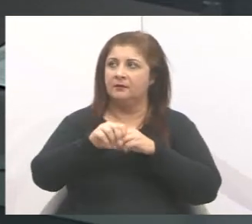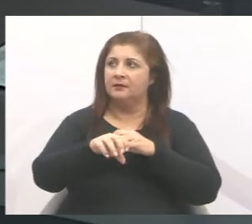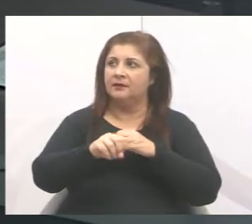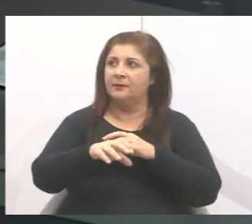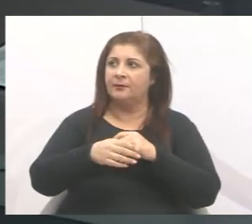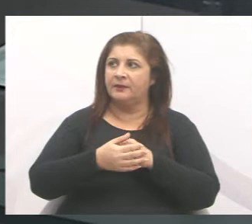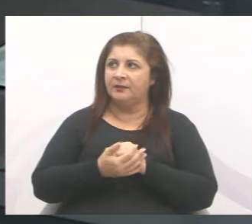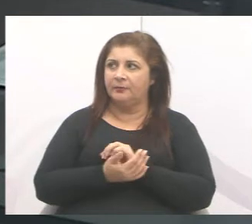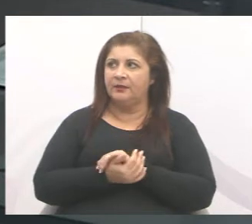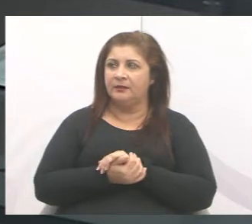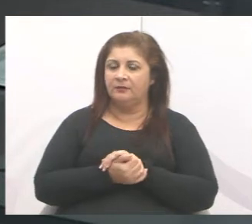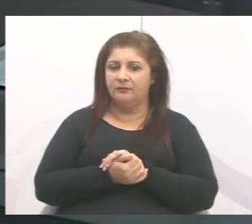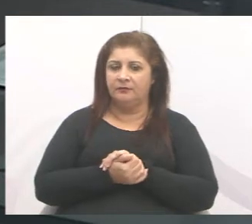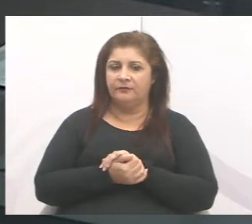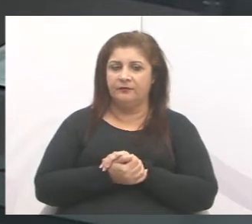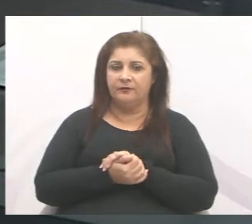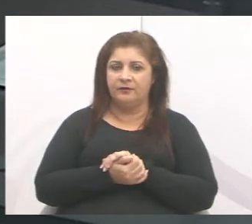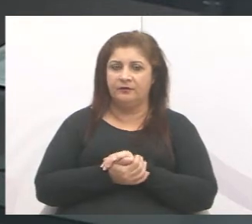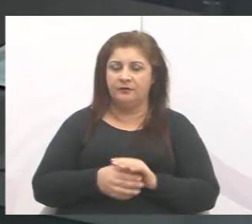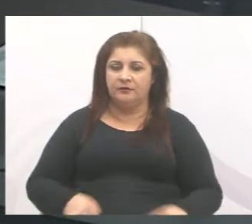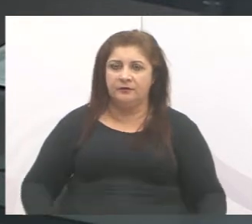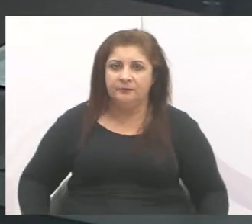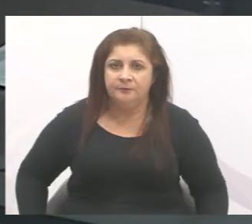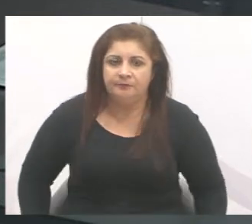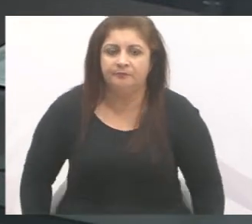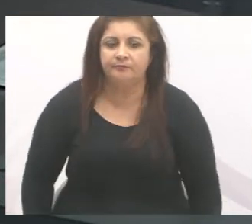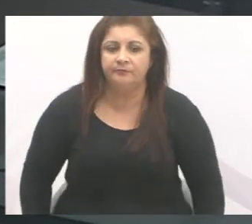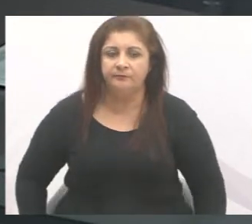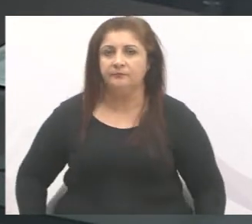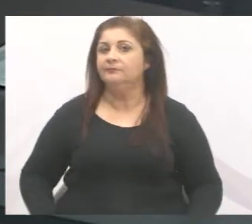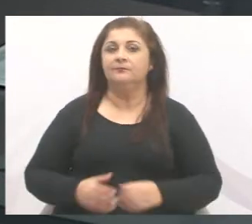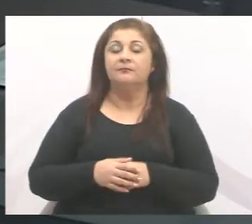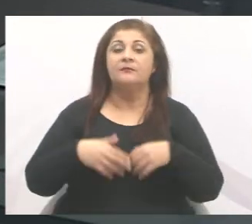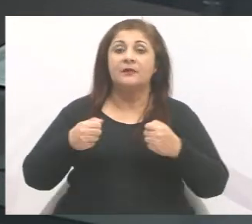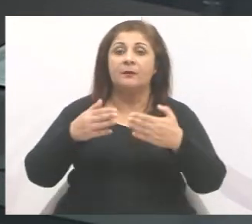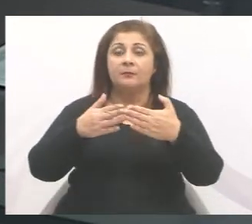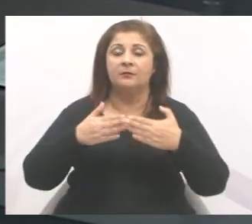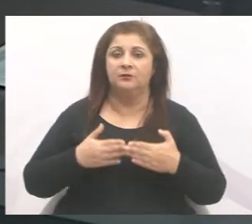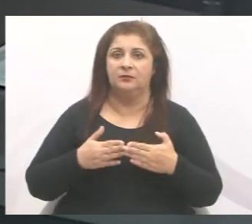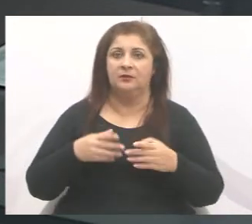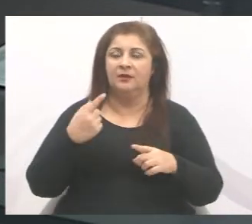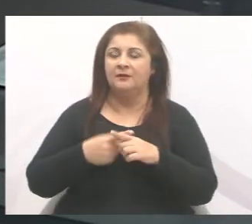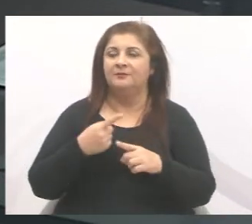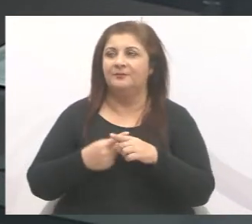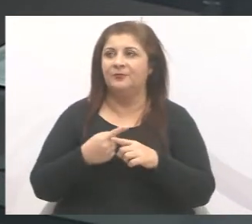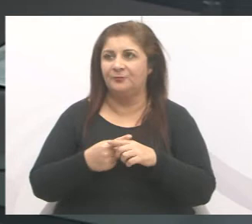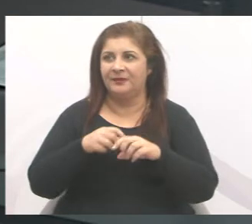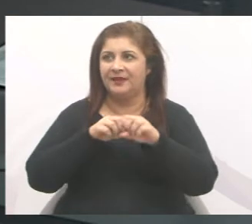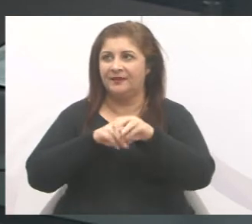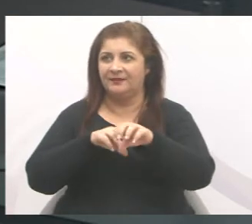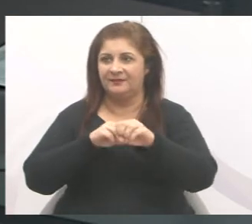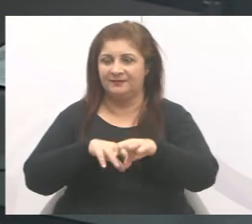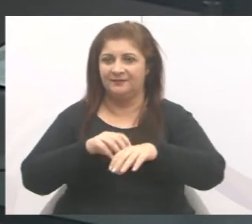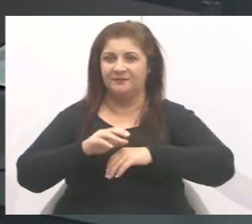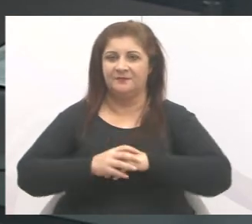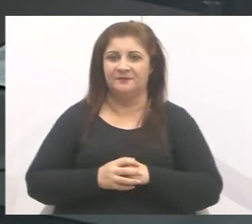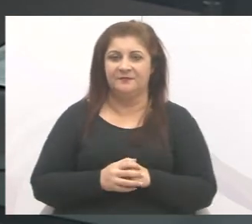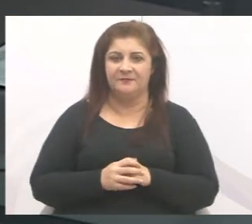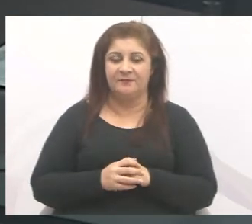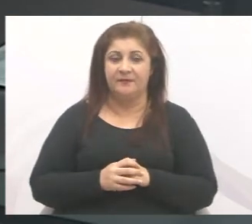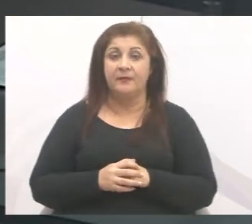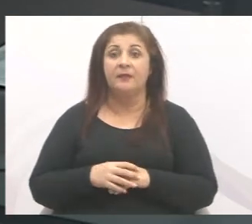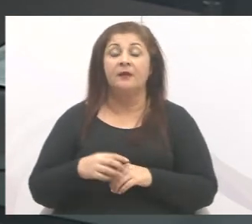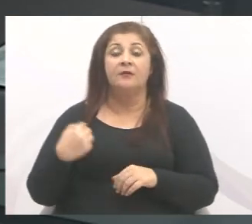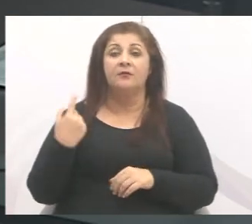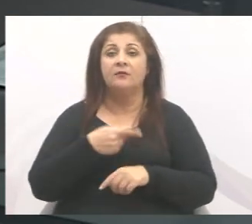equipamentos, mas quero aqui, né, fazer esse apelo no sentido de dizer que investir em educação também é importante que a gente